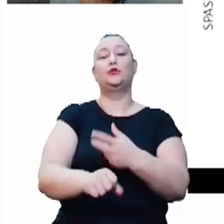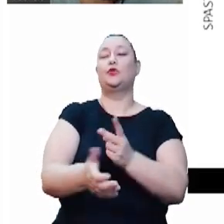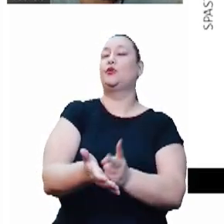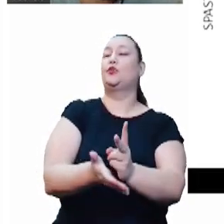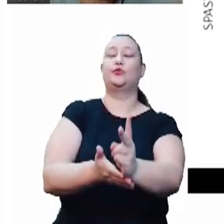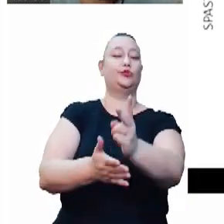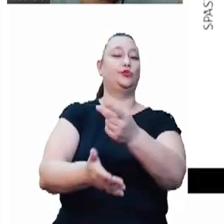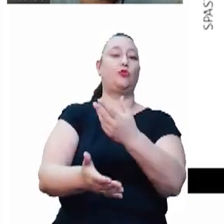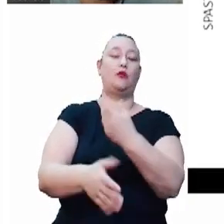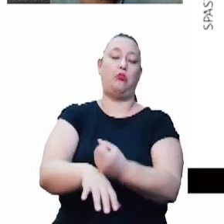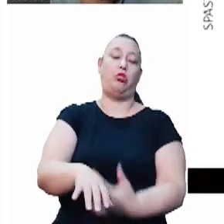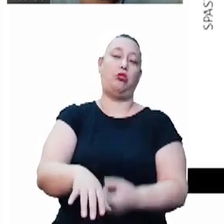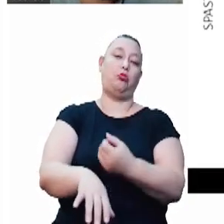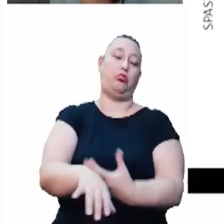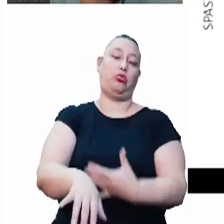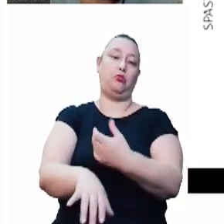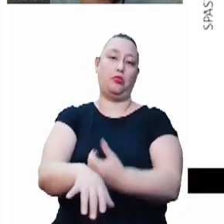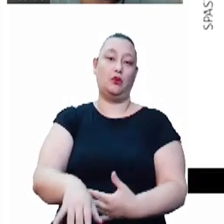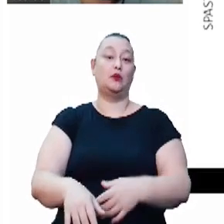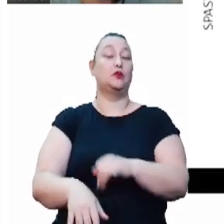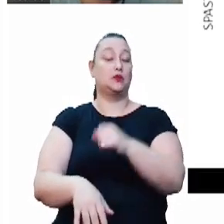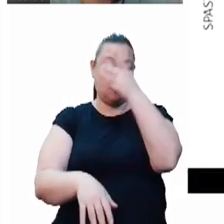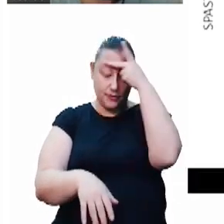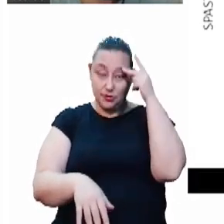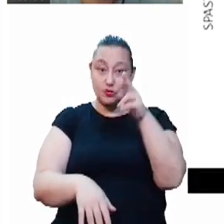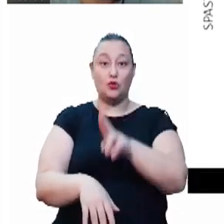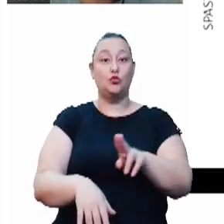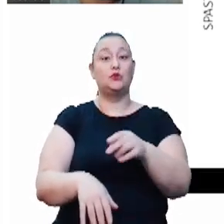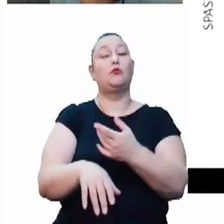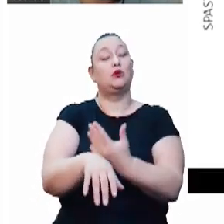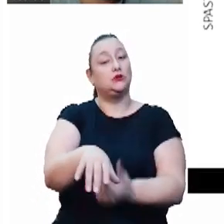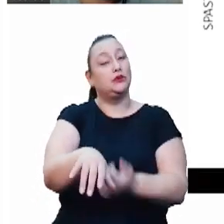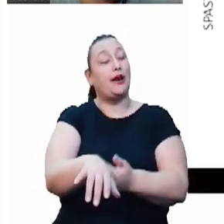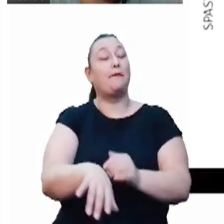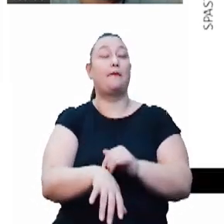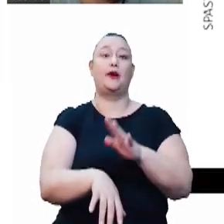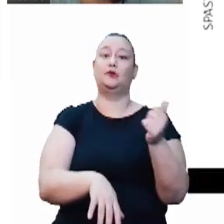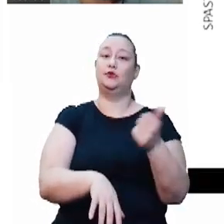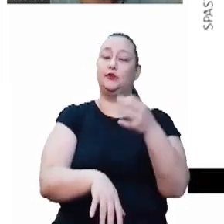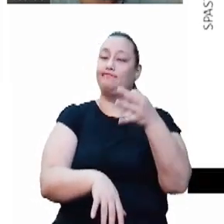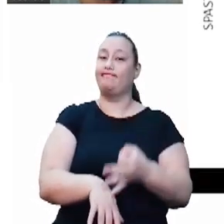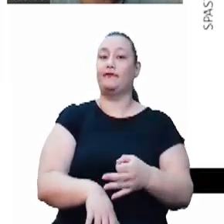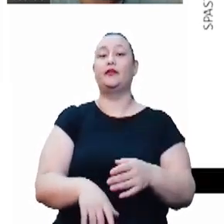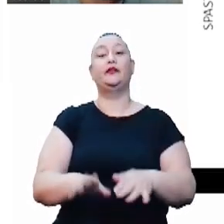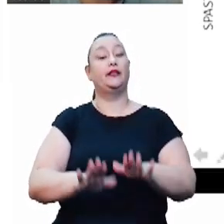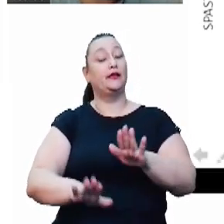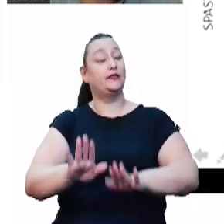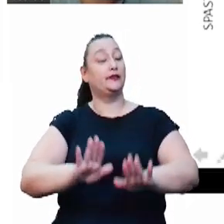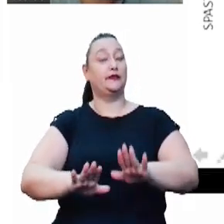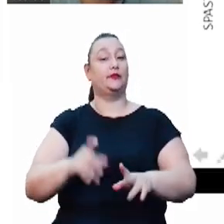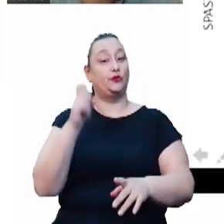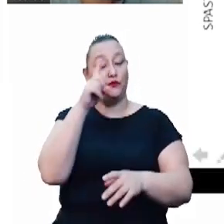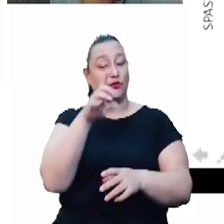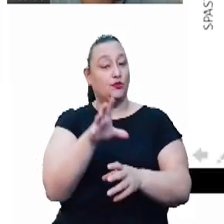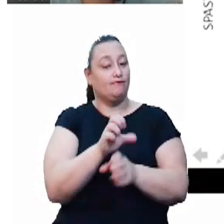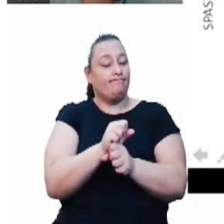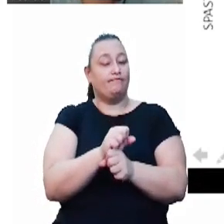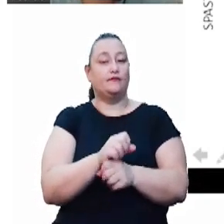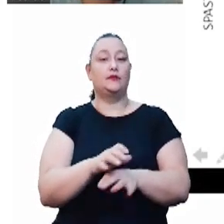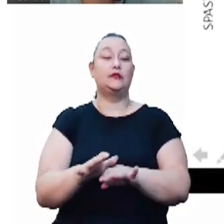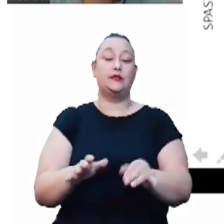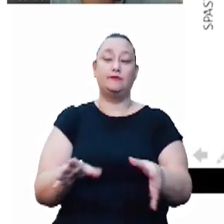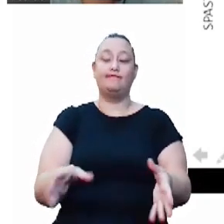pequeno, mas quem toma anticoagulante pode sangrar mais do que deveria, e às vezes é difícil de conter esse sangramento. Então, se a pessoa